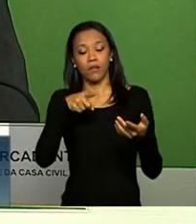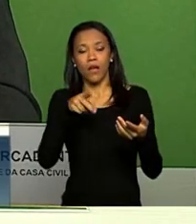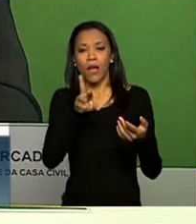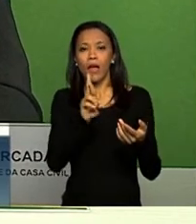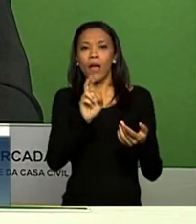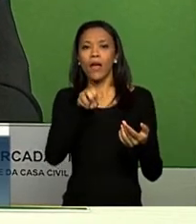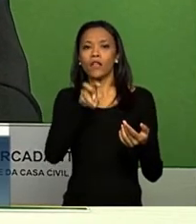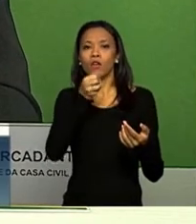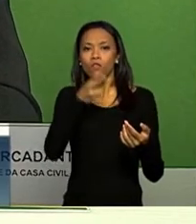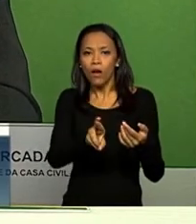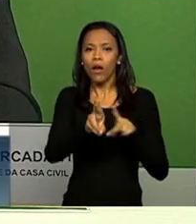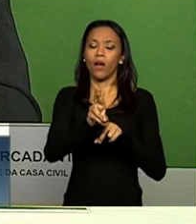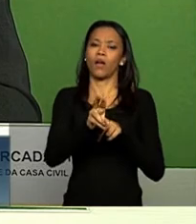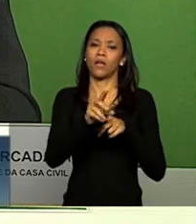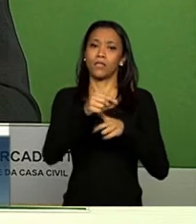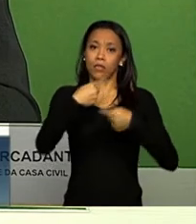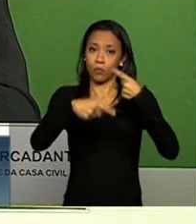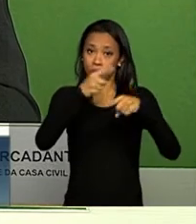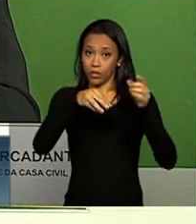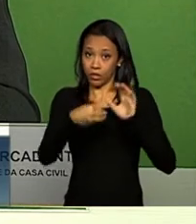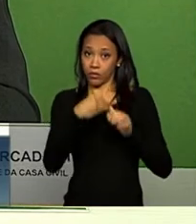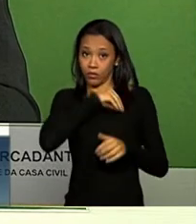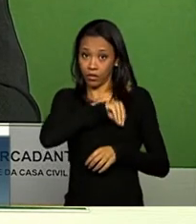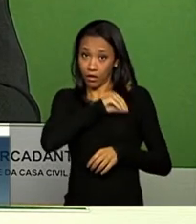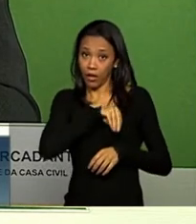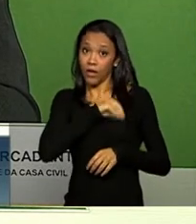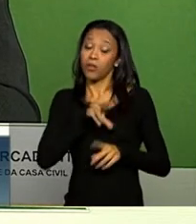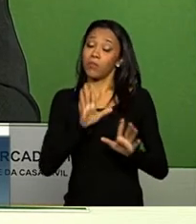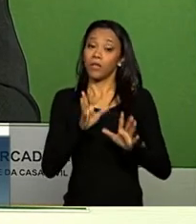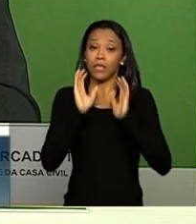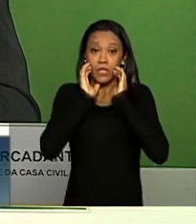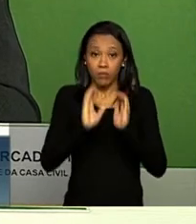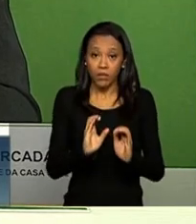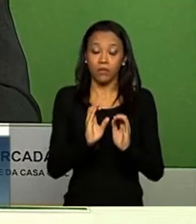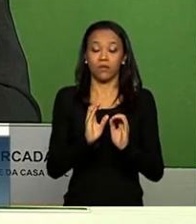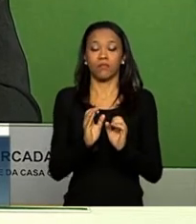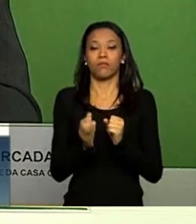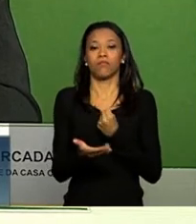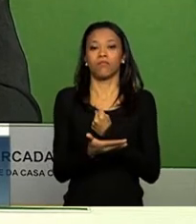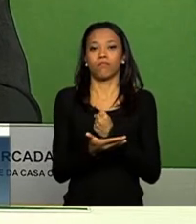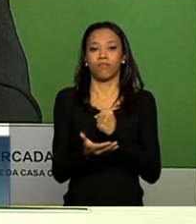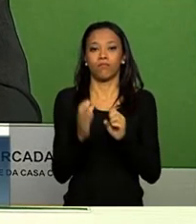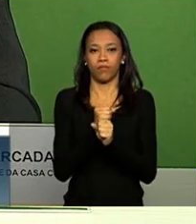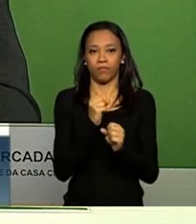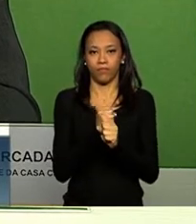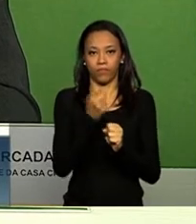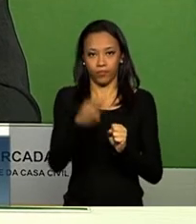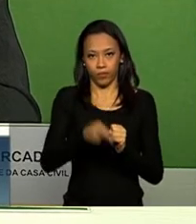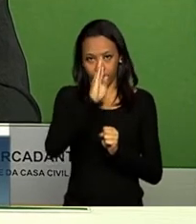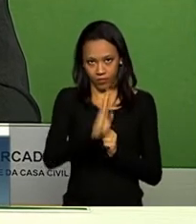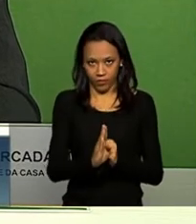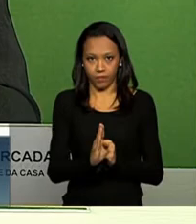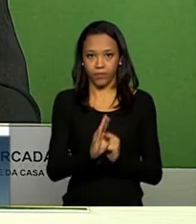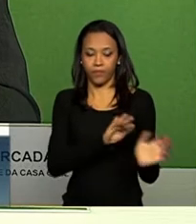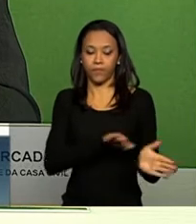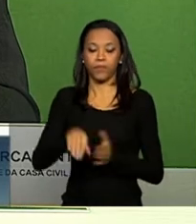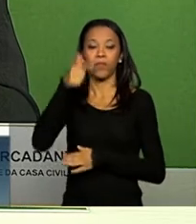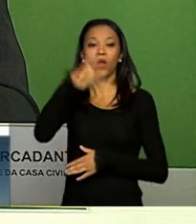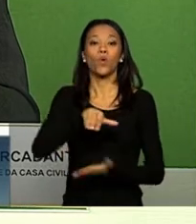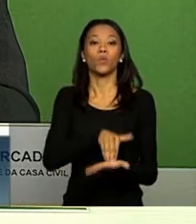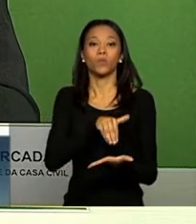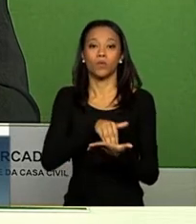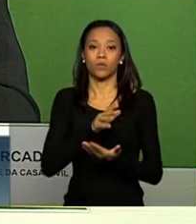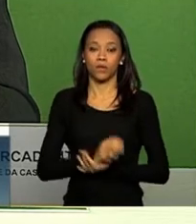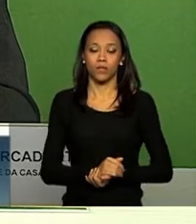com responsabilidade na sustentabilidade fiscal do país. A última mesmo, vamos lá.